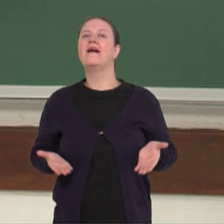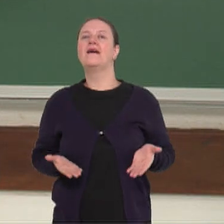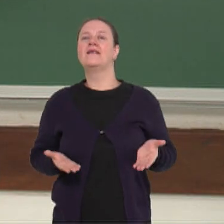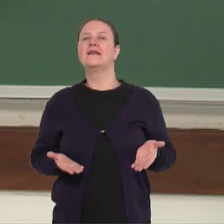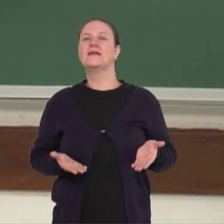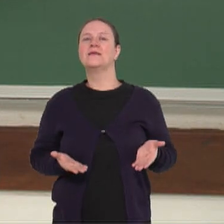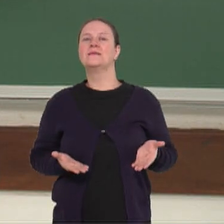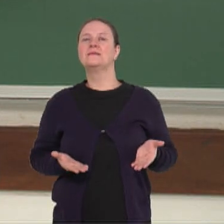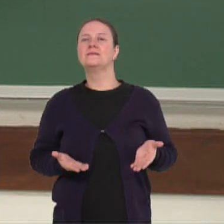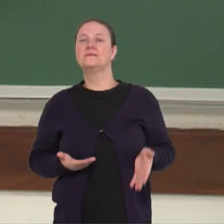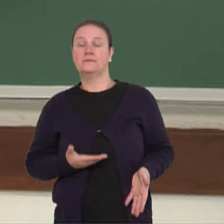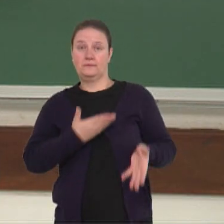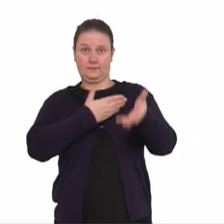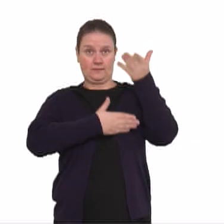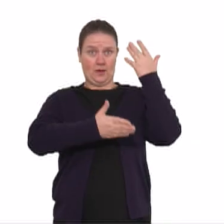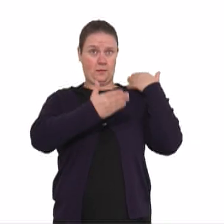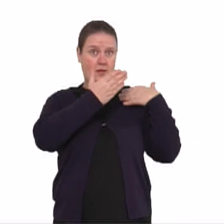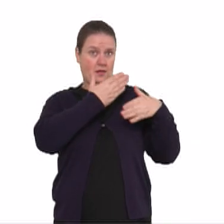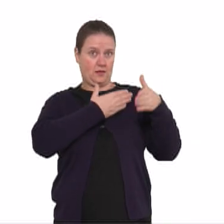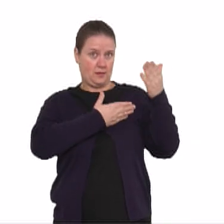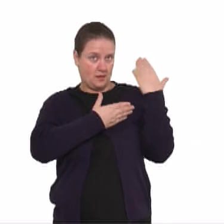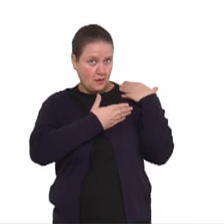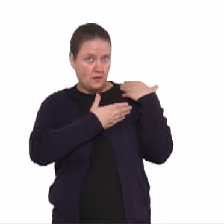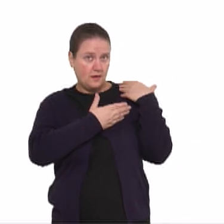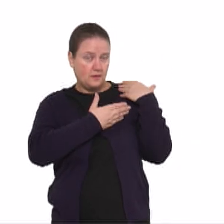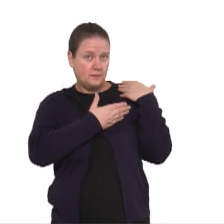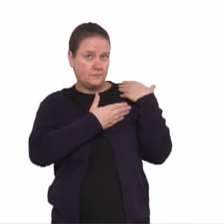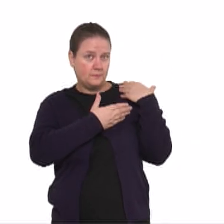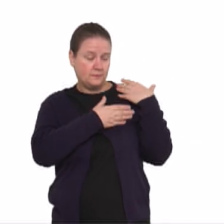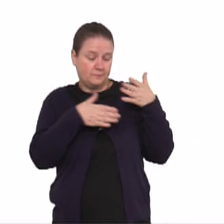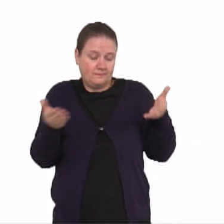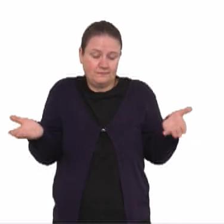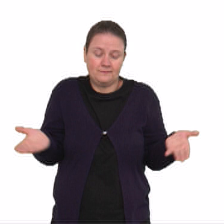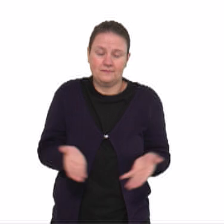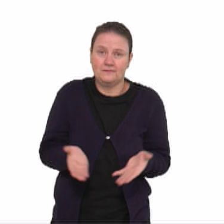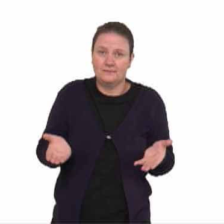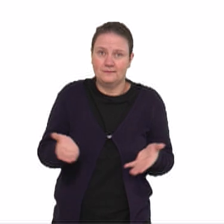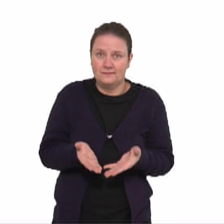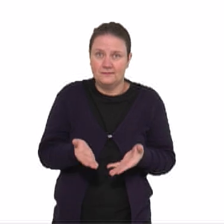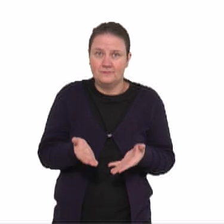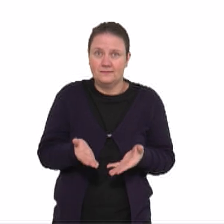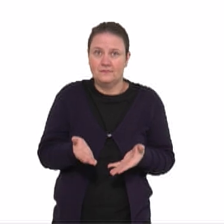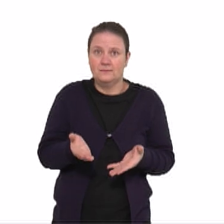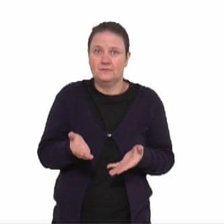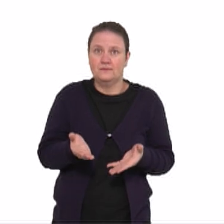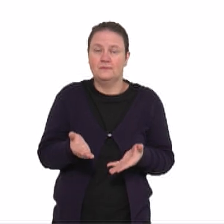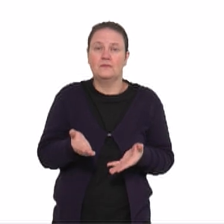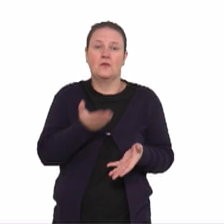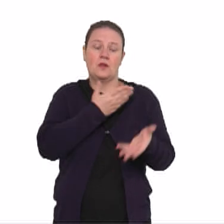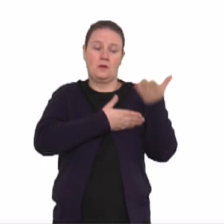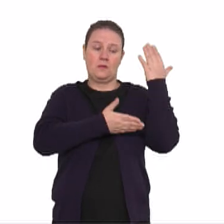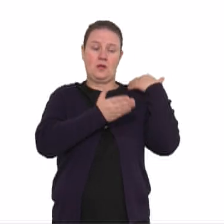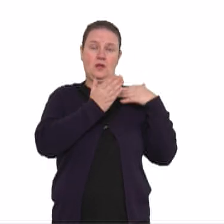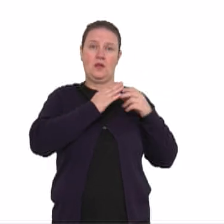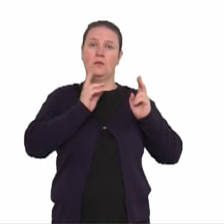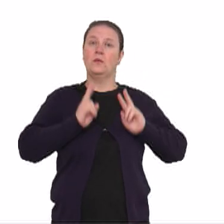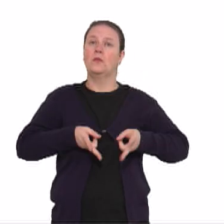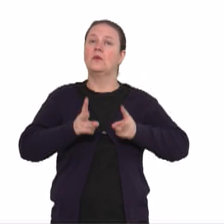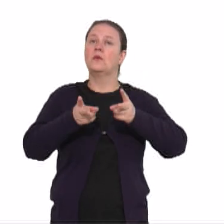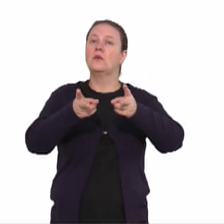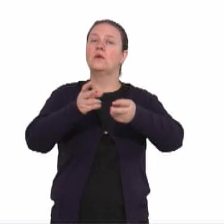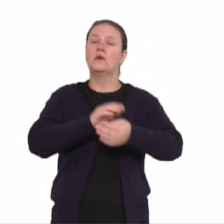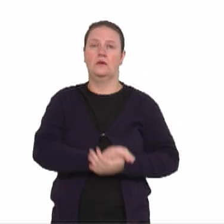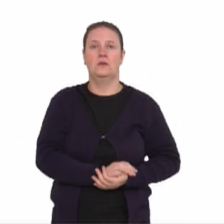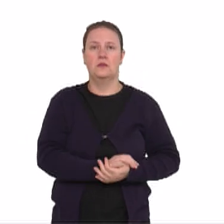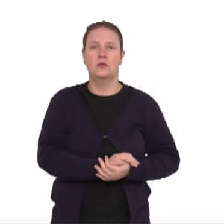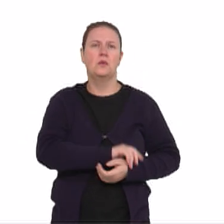Letter A, passado. Letter B, presente. Letter C, passado contínuo.